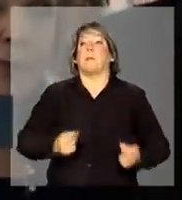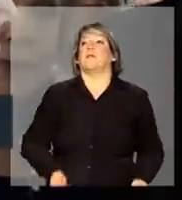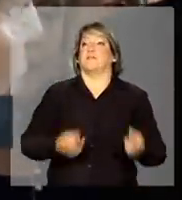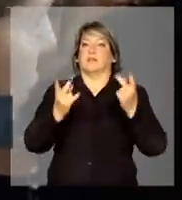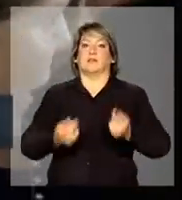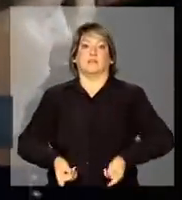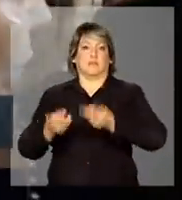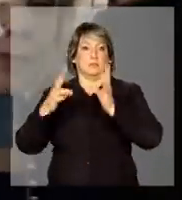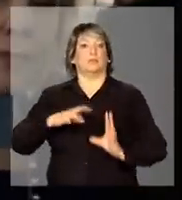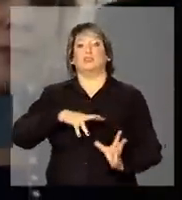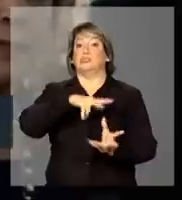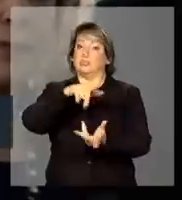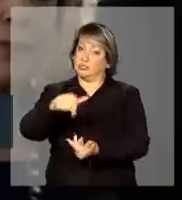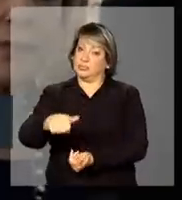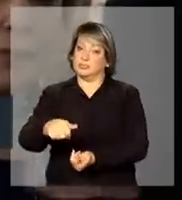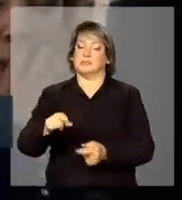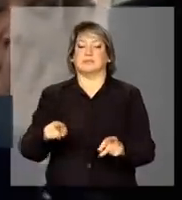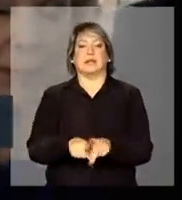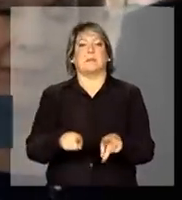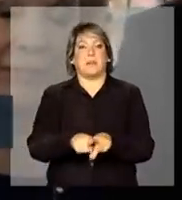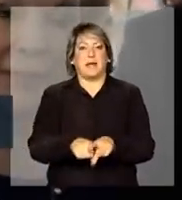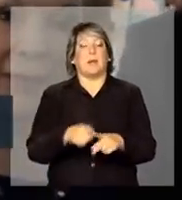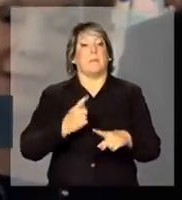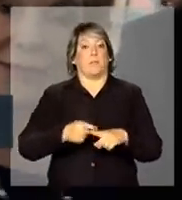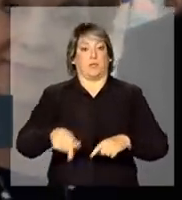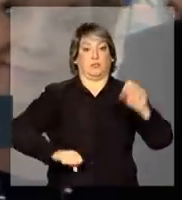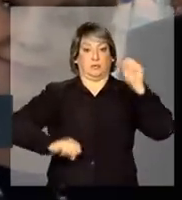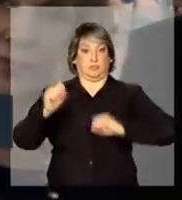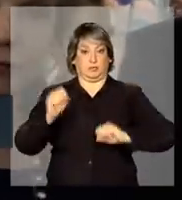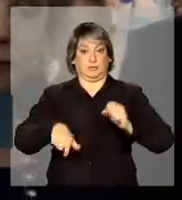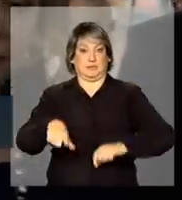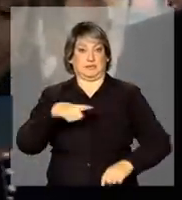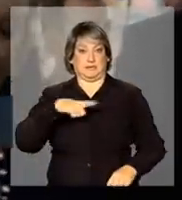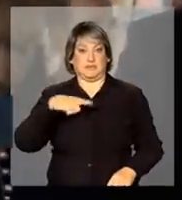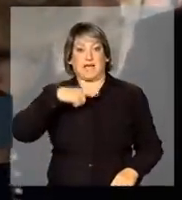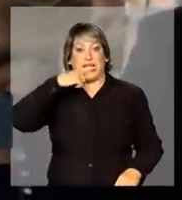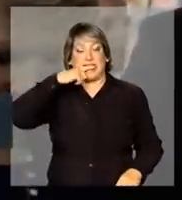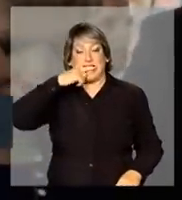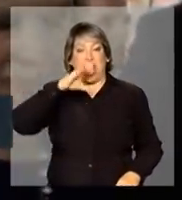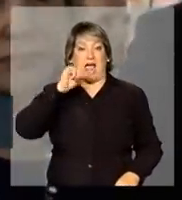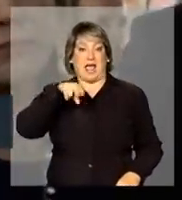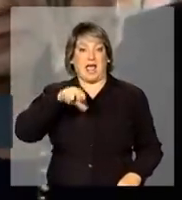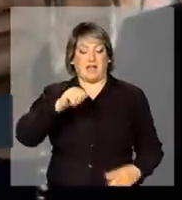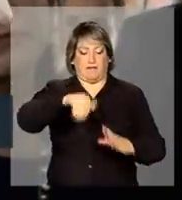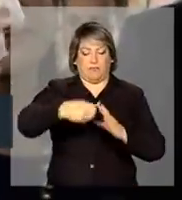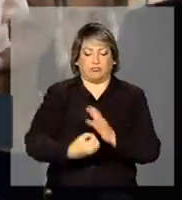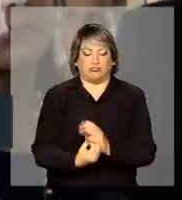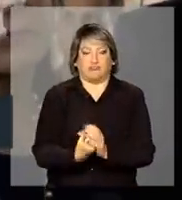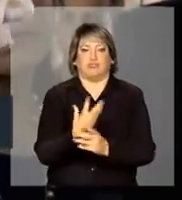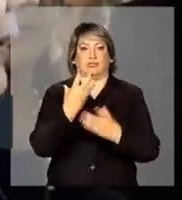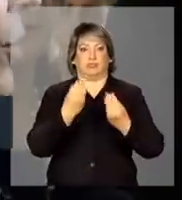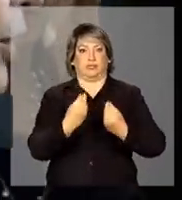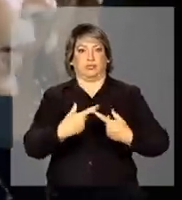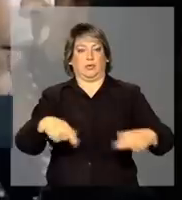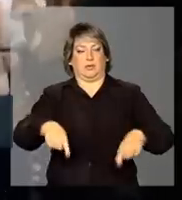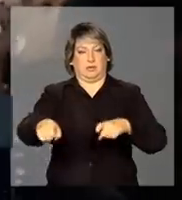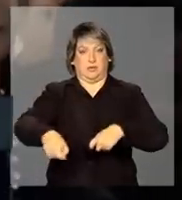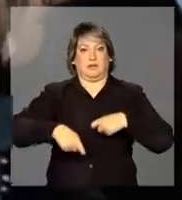mercado internacional. Por quê? Porque a produtividade da nossa agricultura, quando se